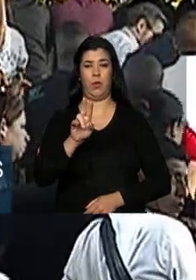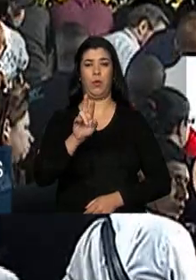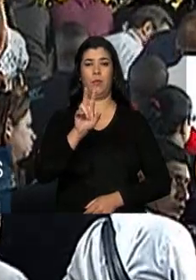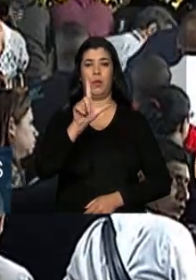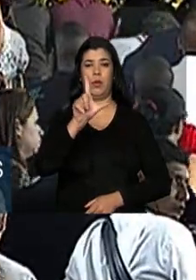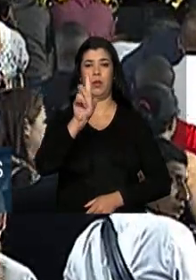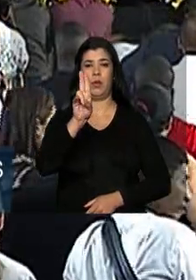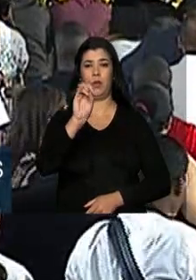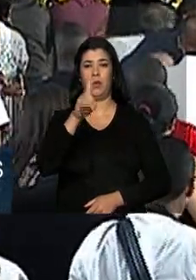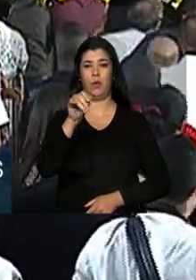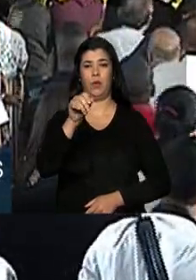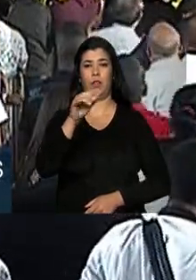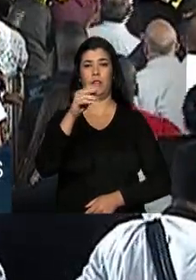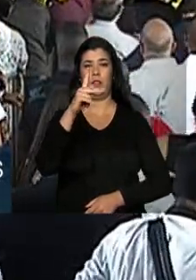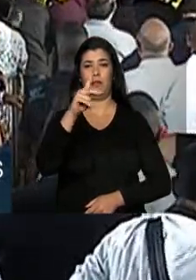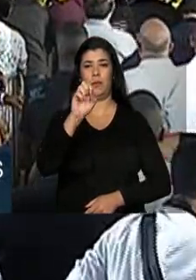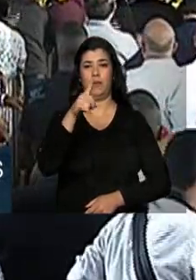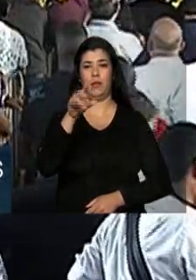Pezão.